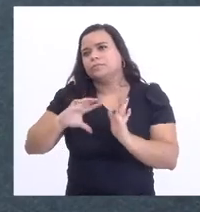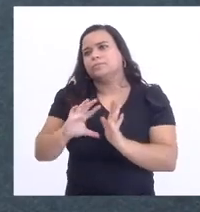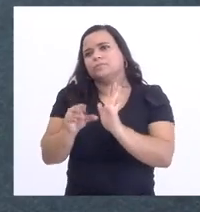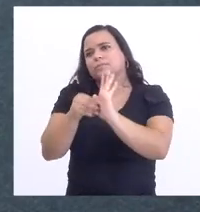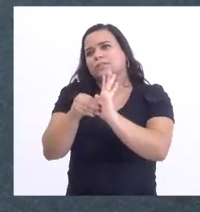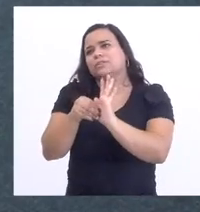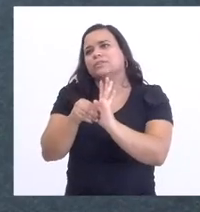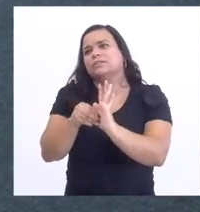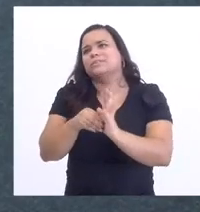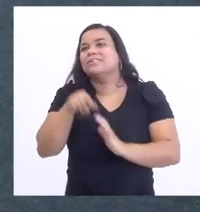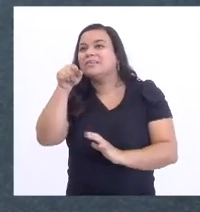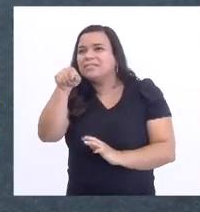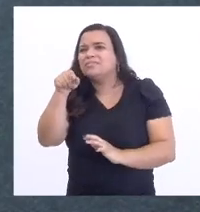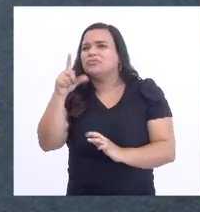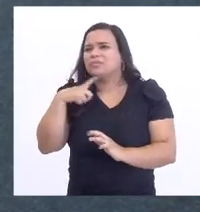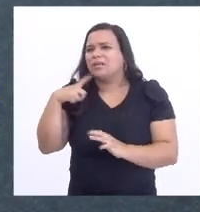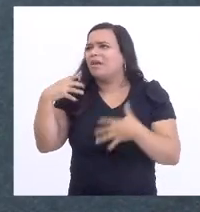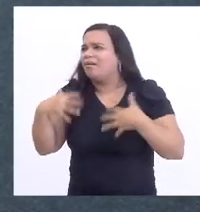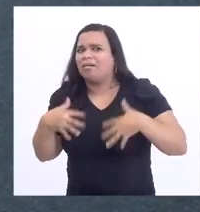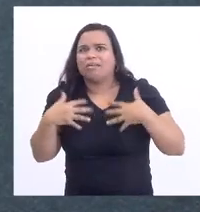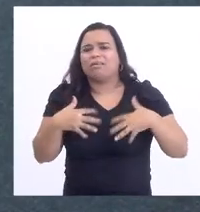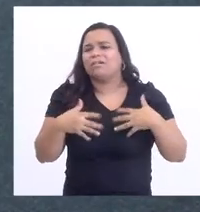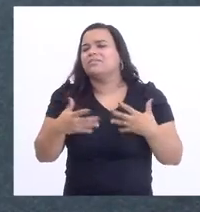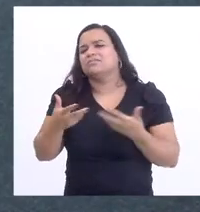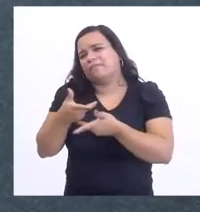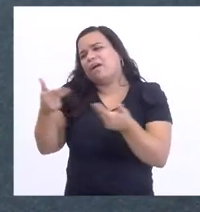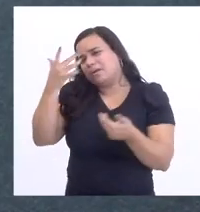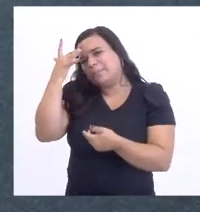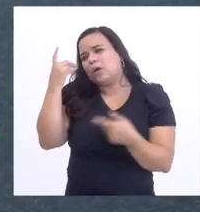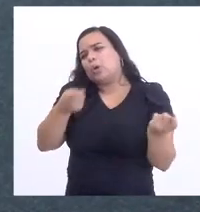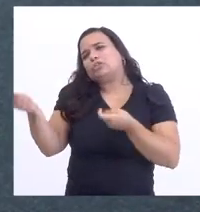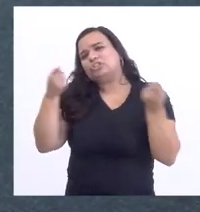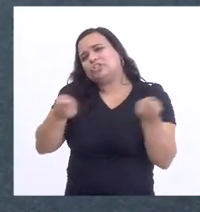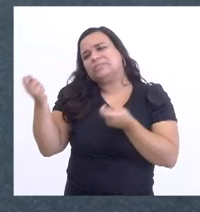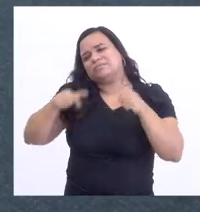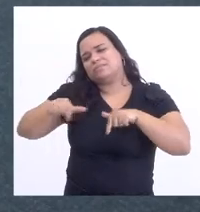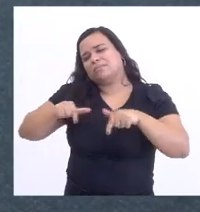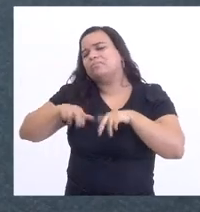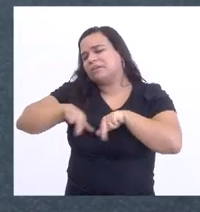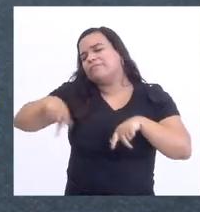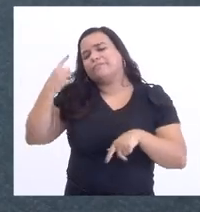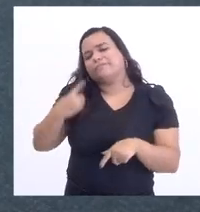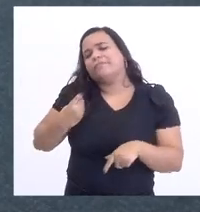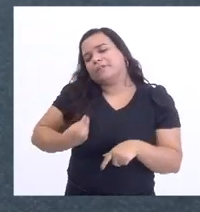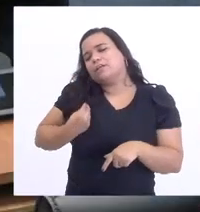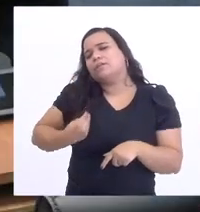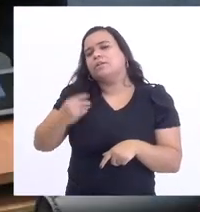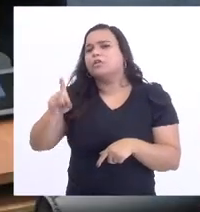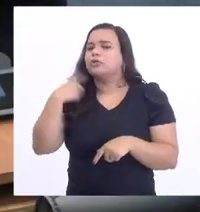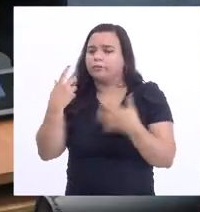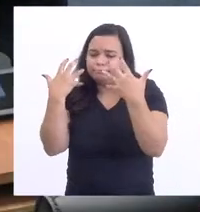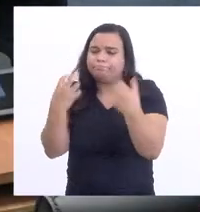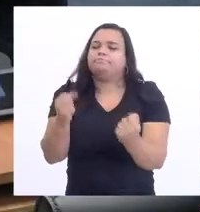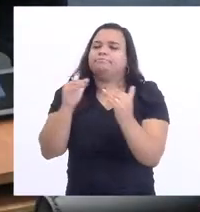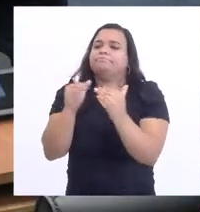que aflige, né, todos no dia a dia, o nosso parecer é favorável.